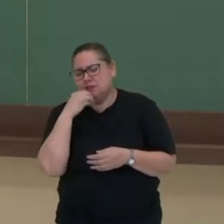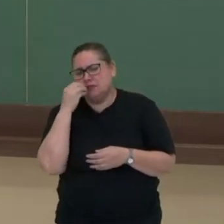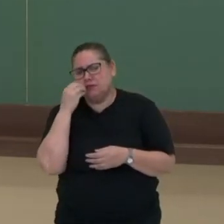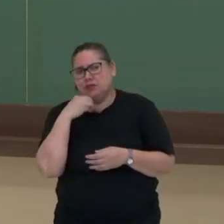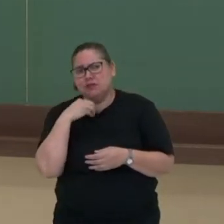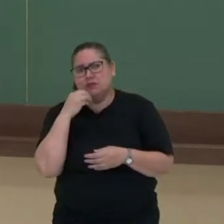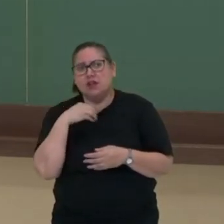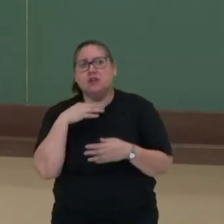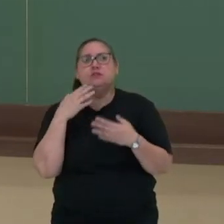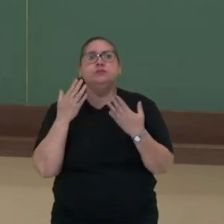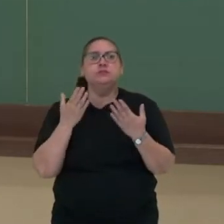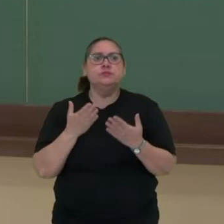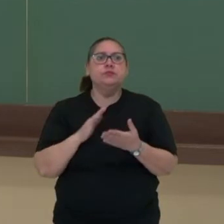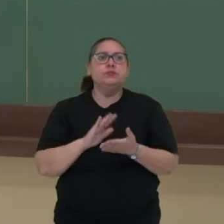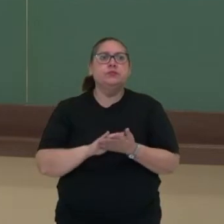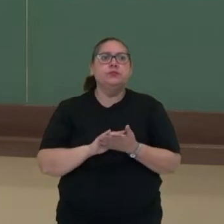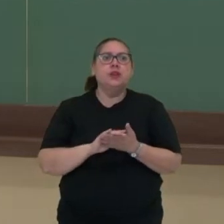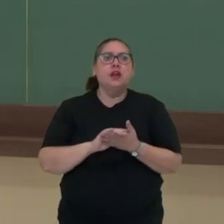fraquinho, fraquinho, fraquinho.